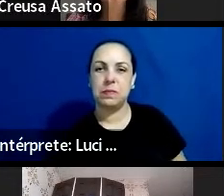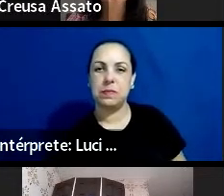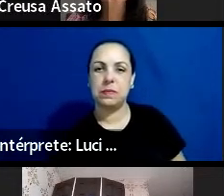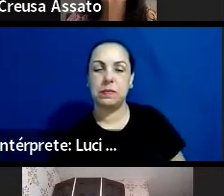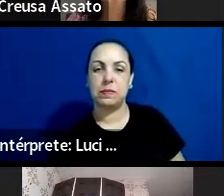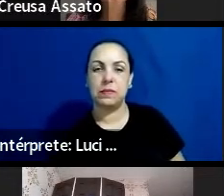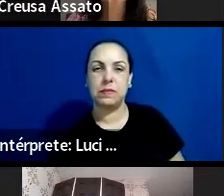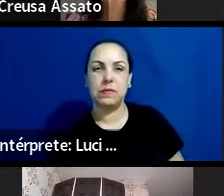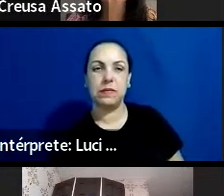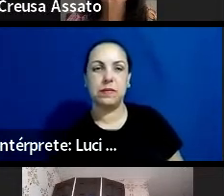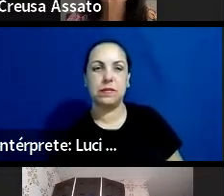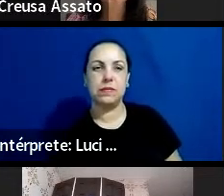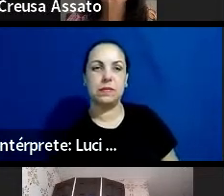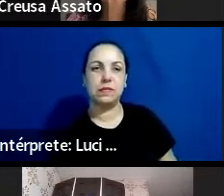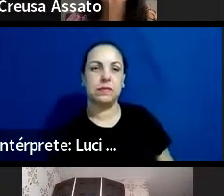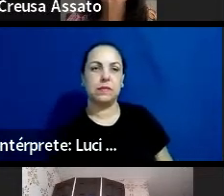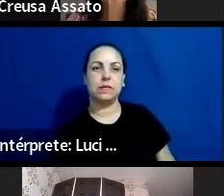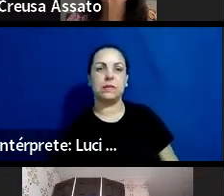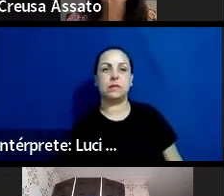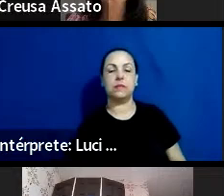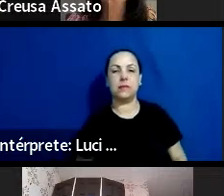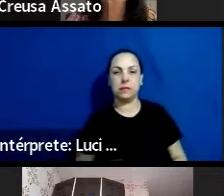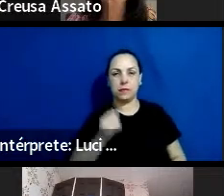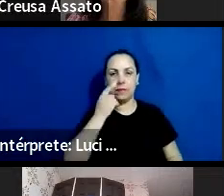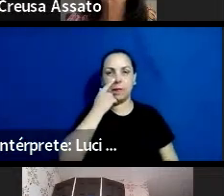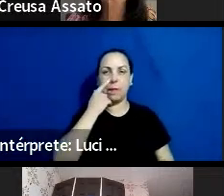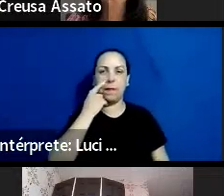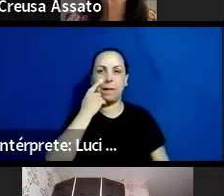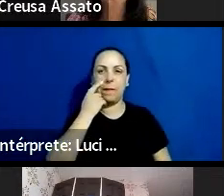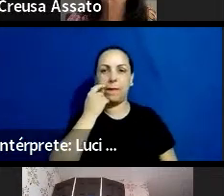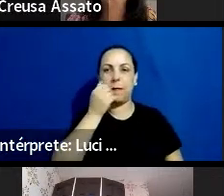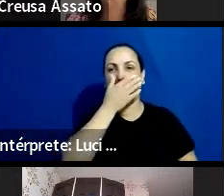Aqui até que não tá tanto.